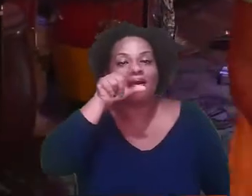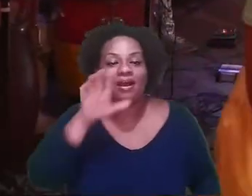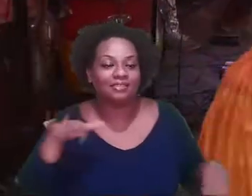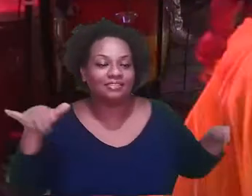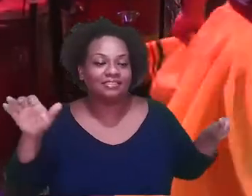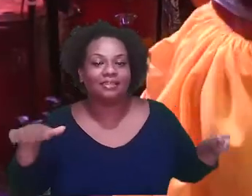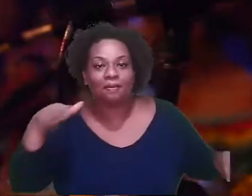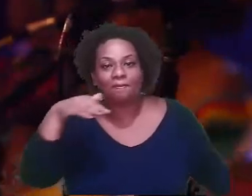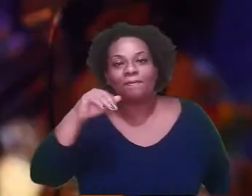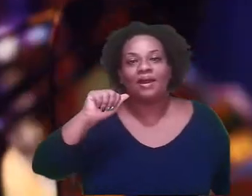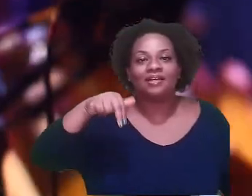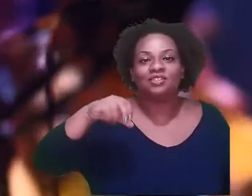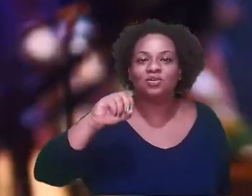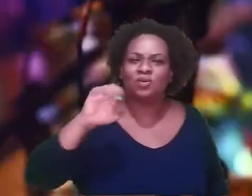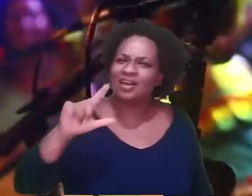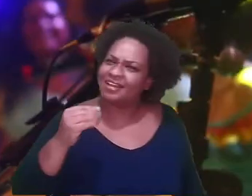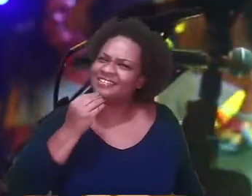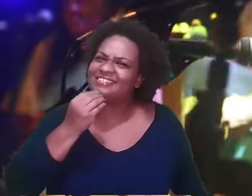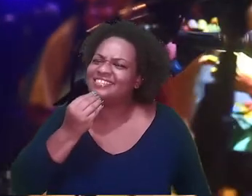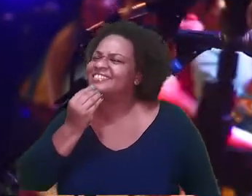de casa é pra mim. Eu queria.